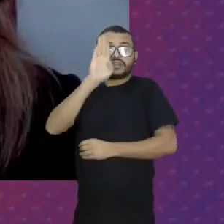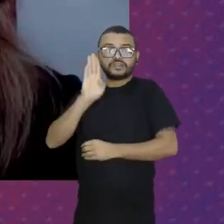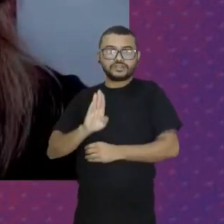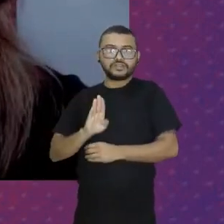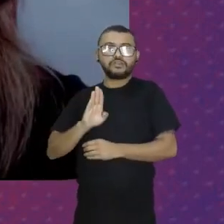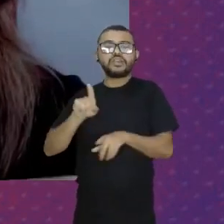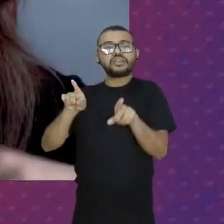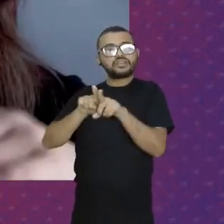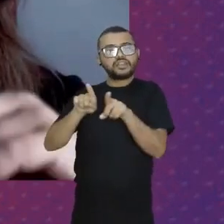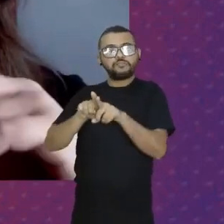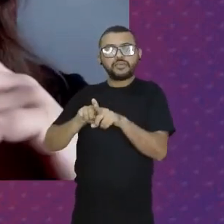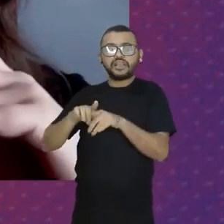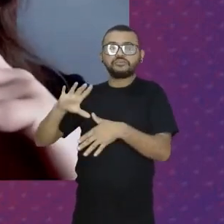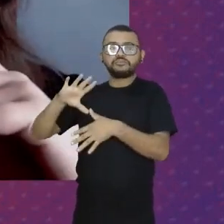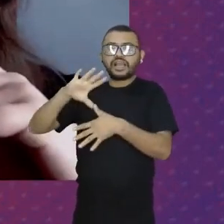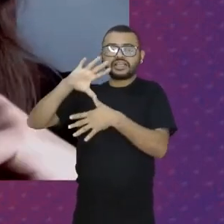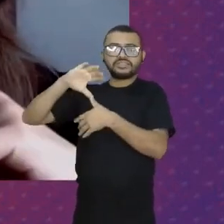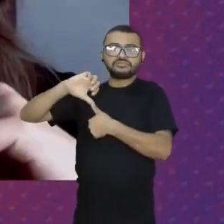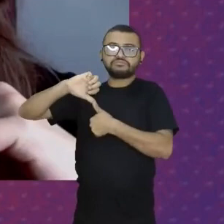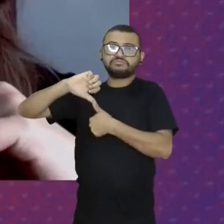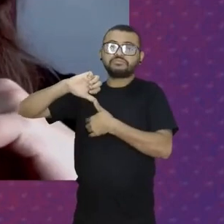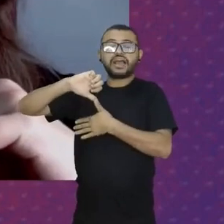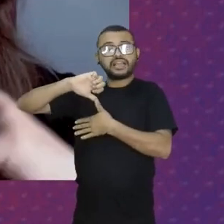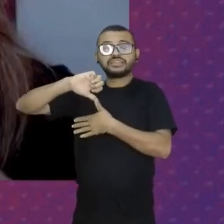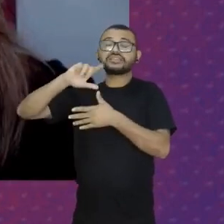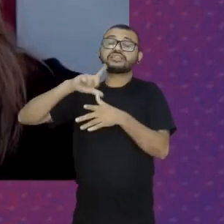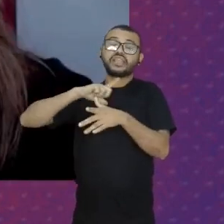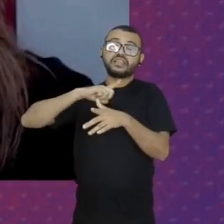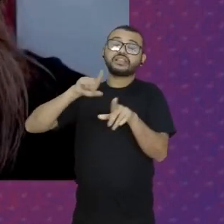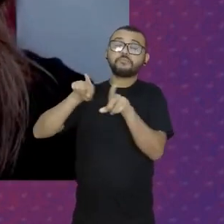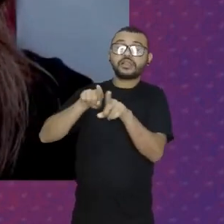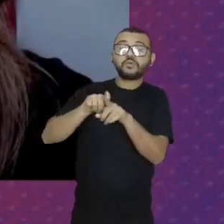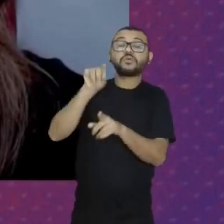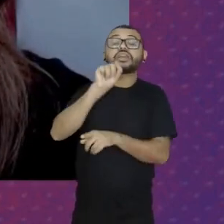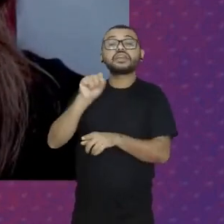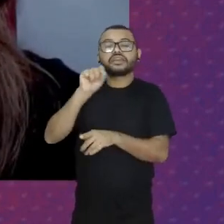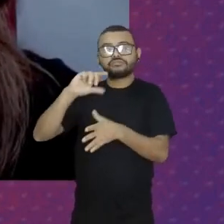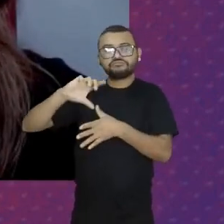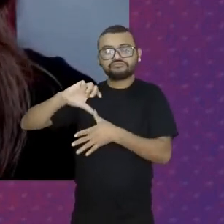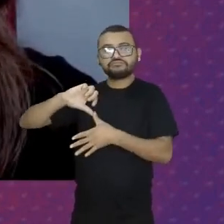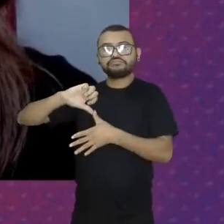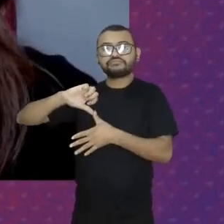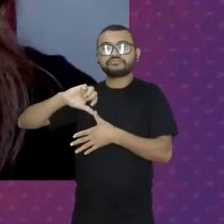outras partes da América Latina, a gente tem essa